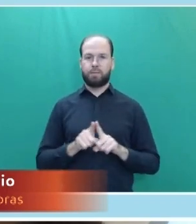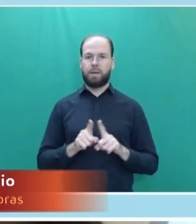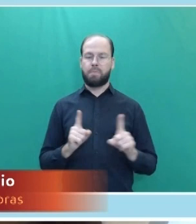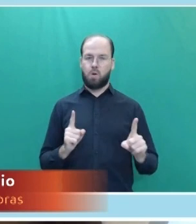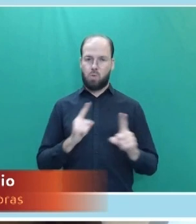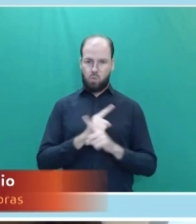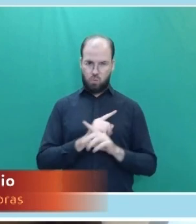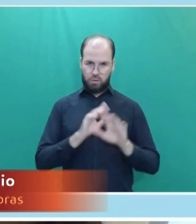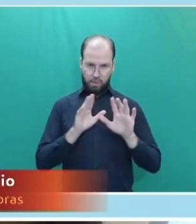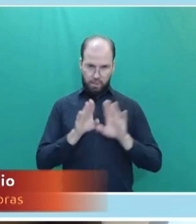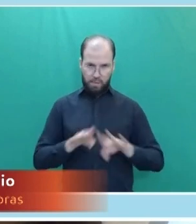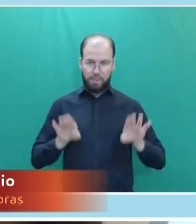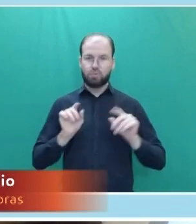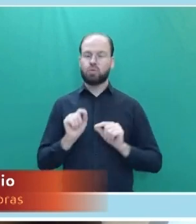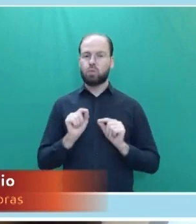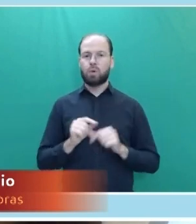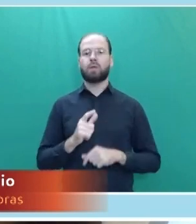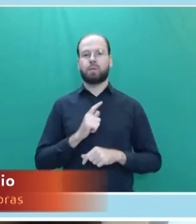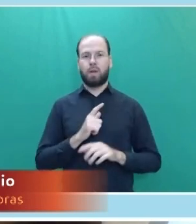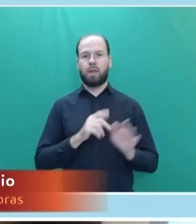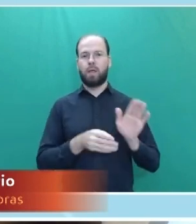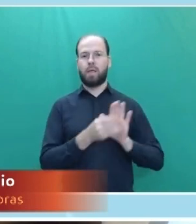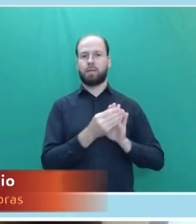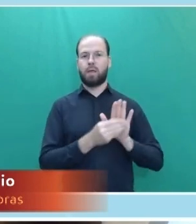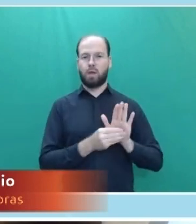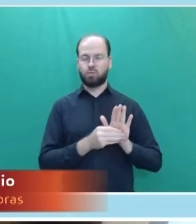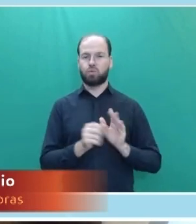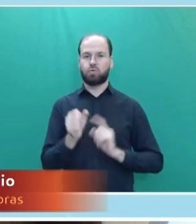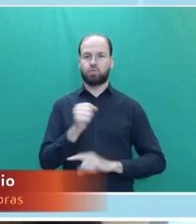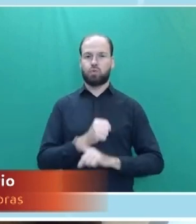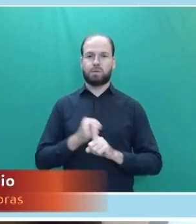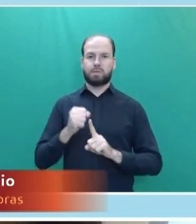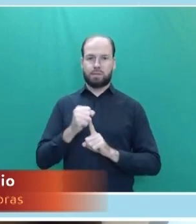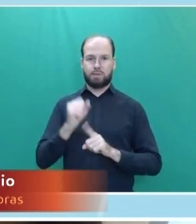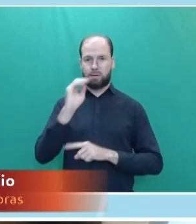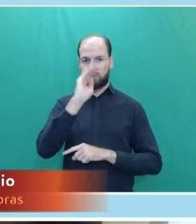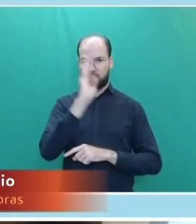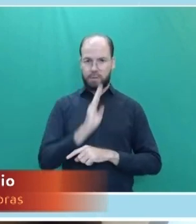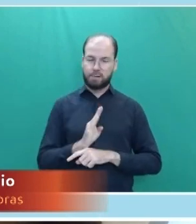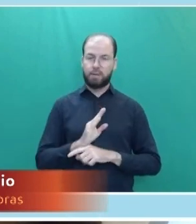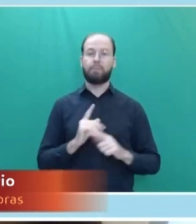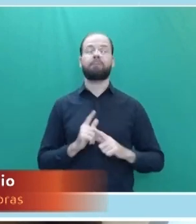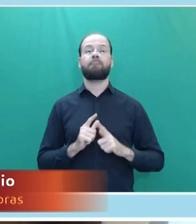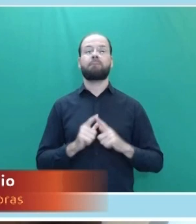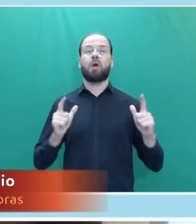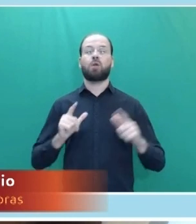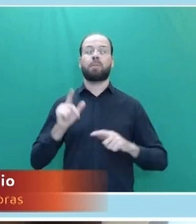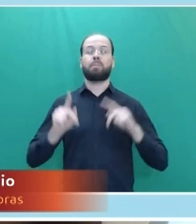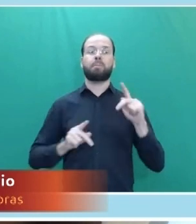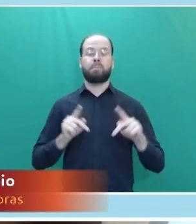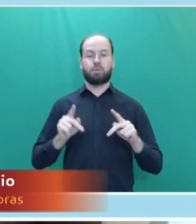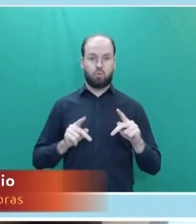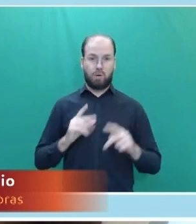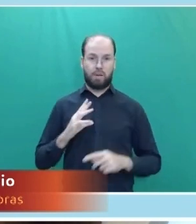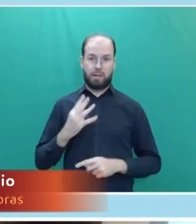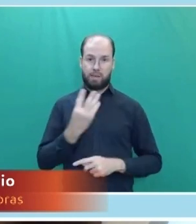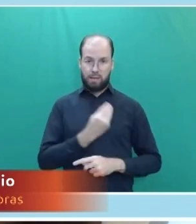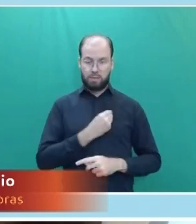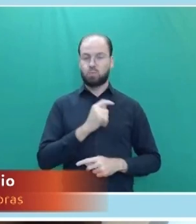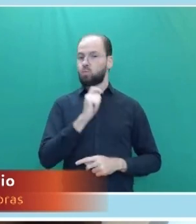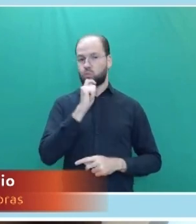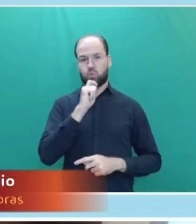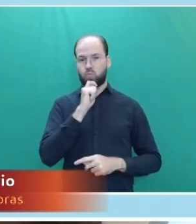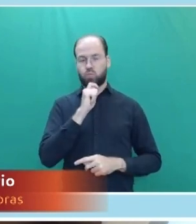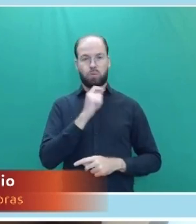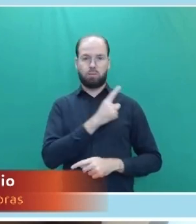você tem um dado de que na sociedade brasileira, né, a maior parte das pessoas trans, por exemplo, elas não terminam o ensino